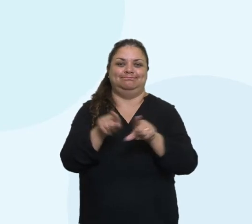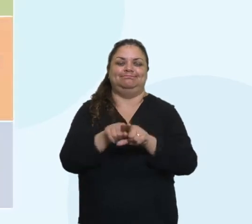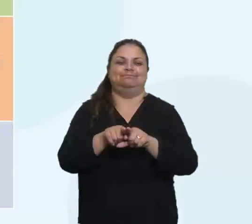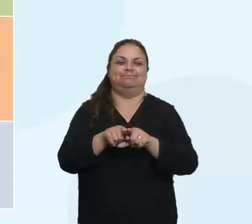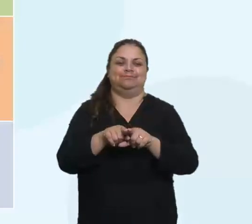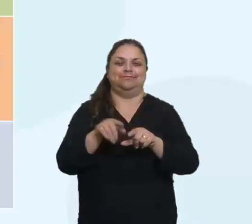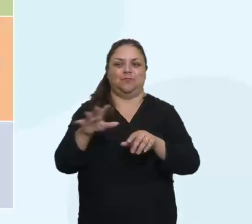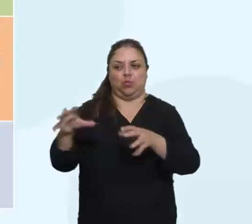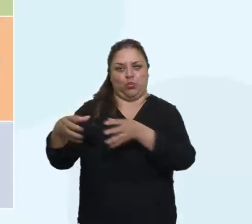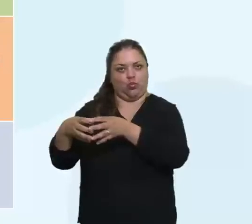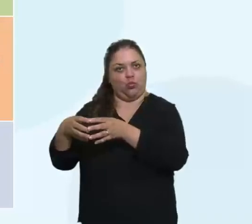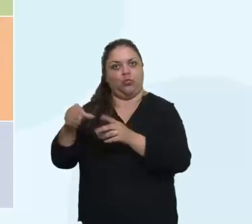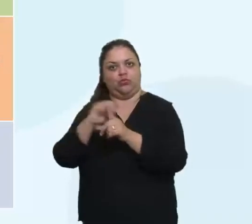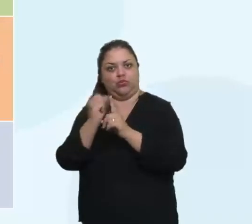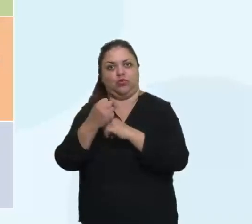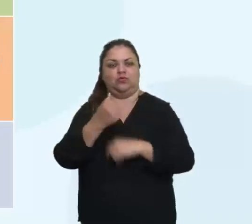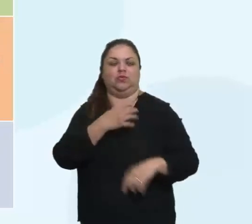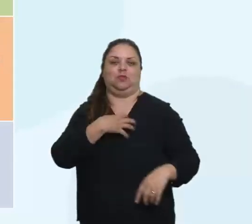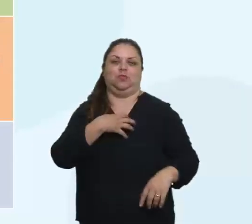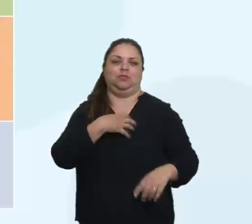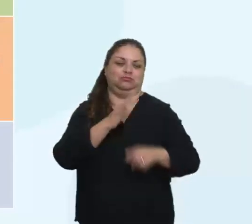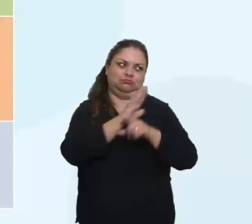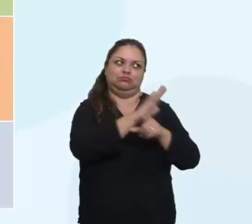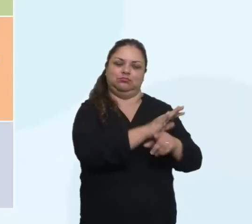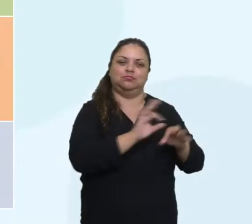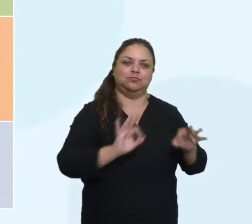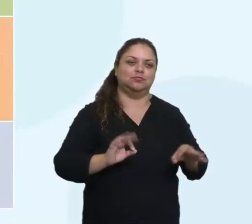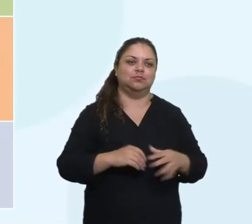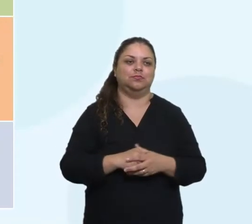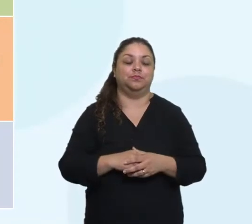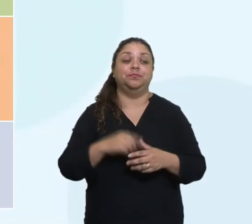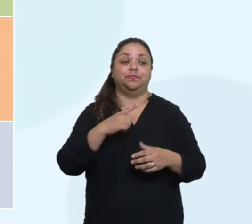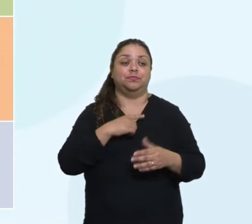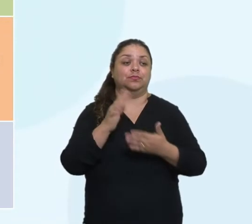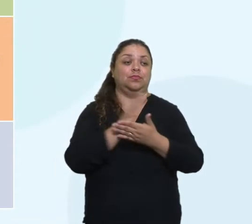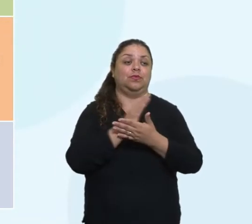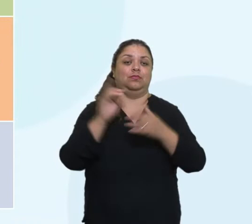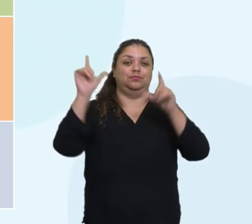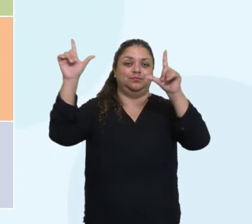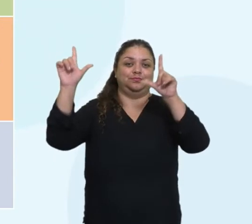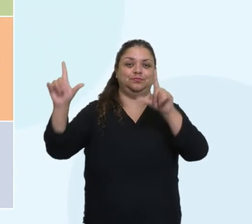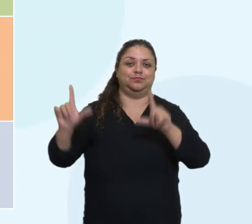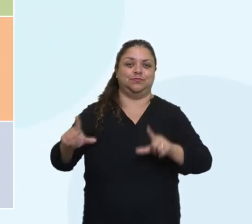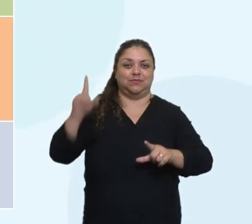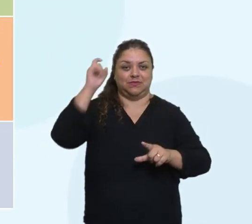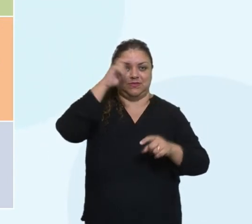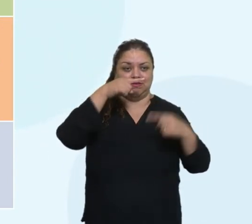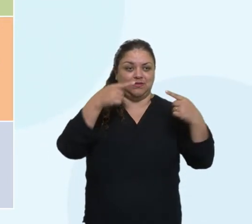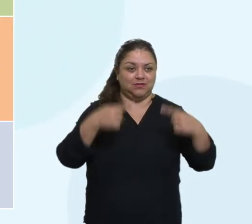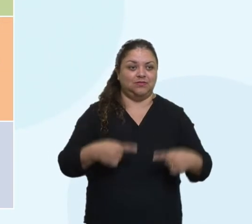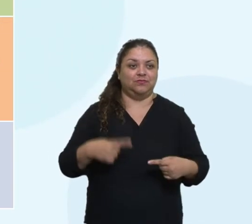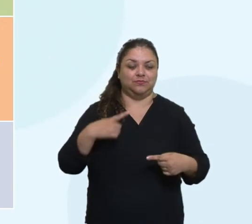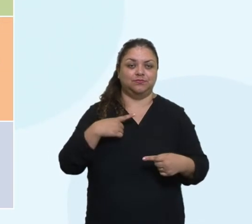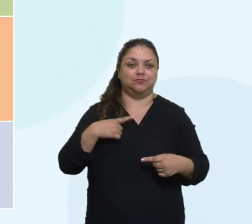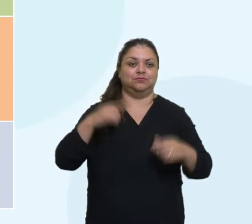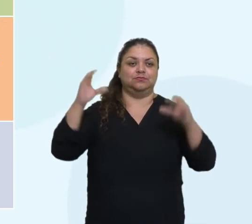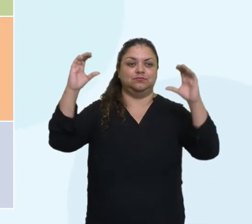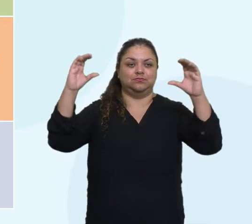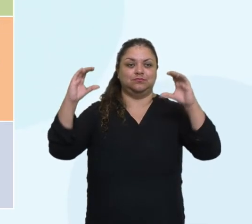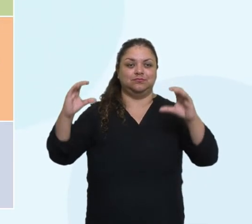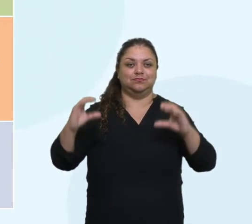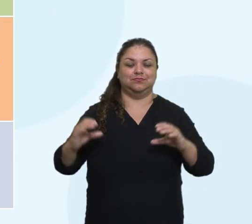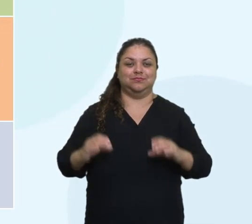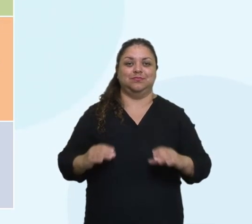aí nesse sentido Aqui nós temos algumas situações desafiadoras que ocorreram aí nas